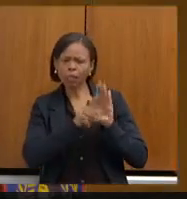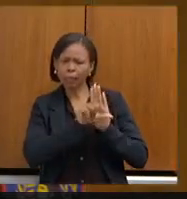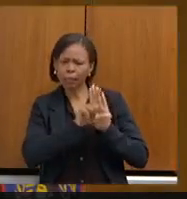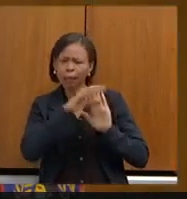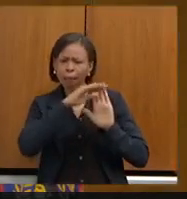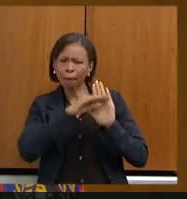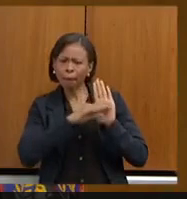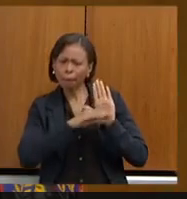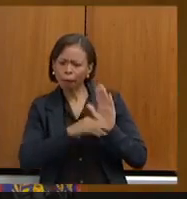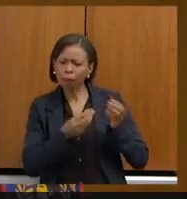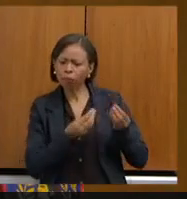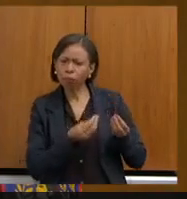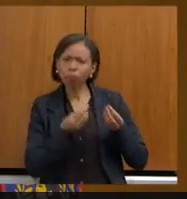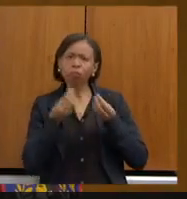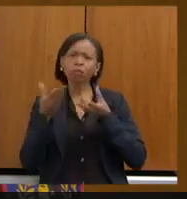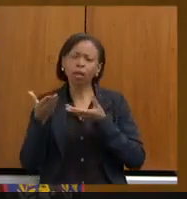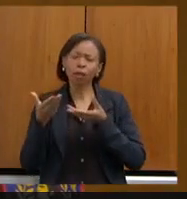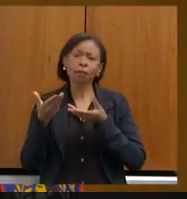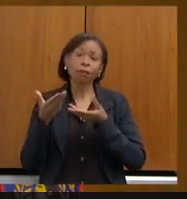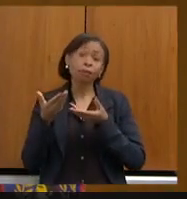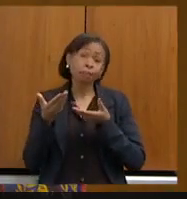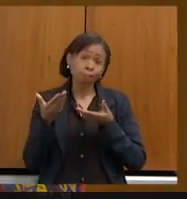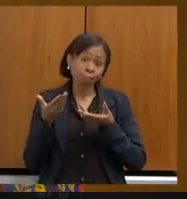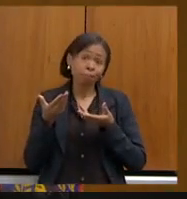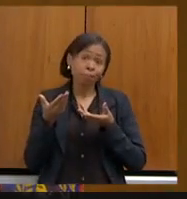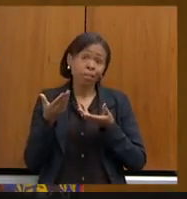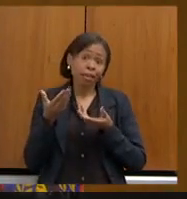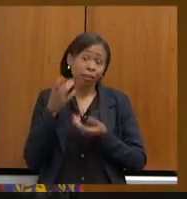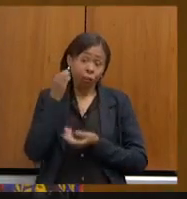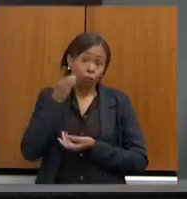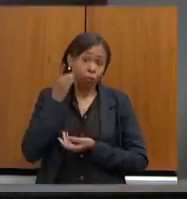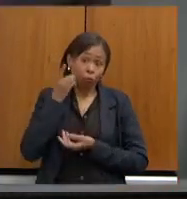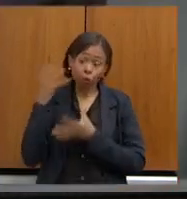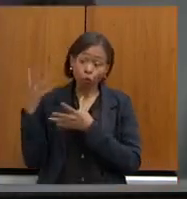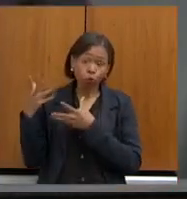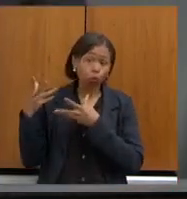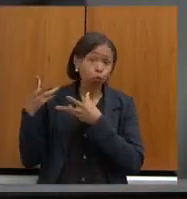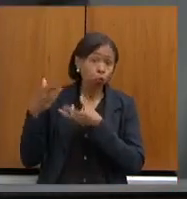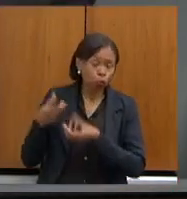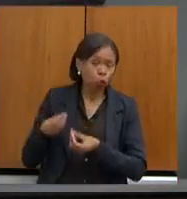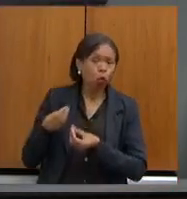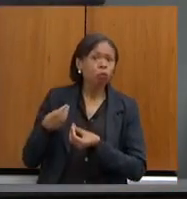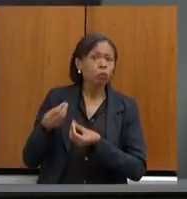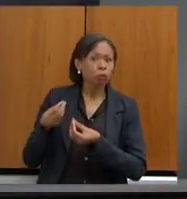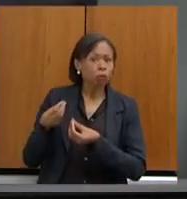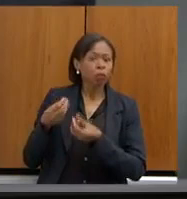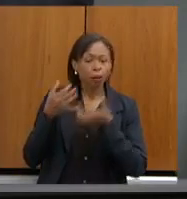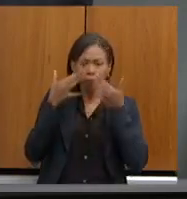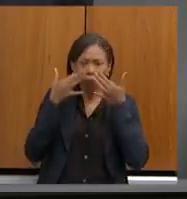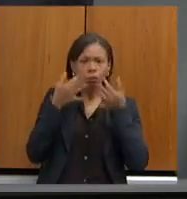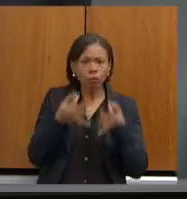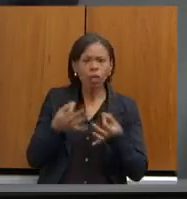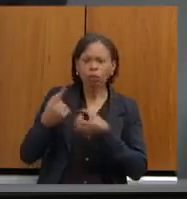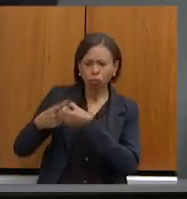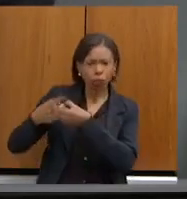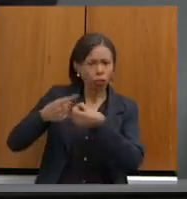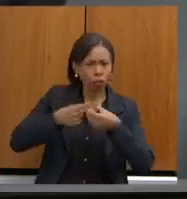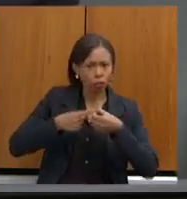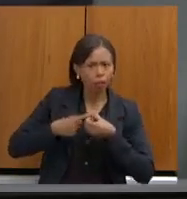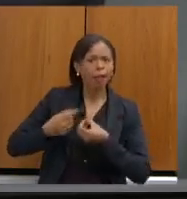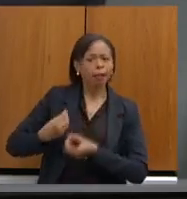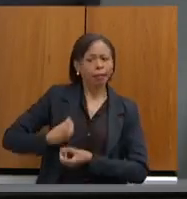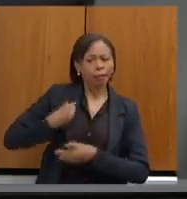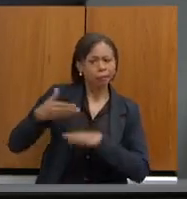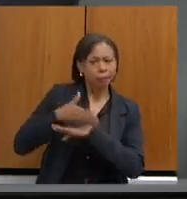isso sem dúvida alguma chama atenção de todos os parlamentares nossos aqui com a participação de seus municípios as